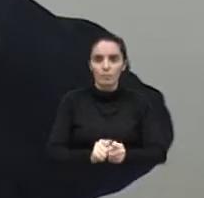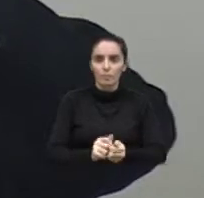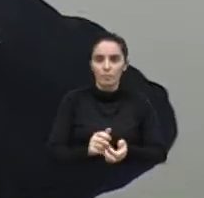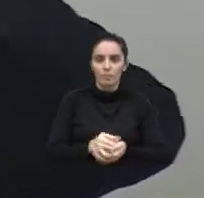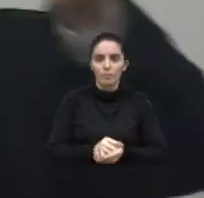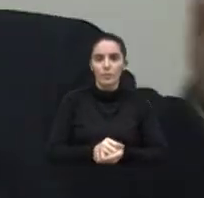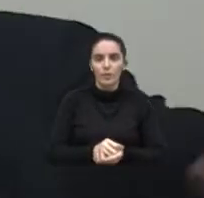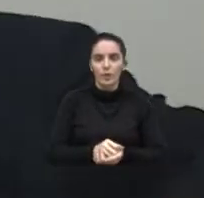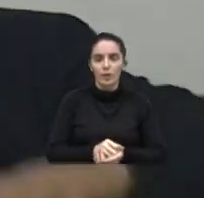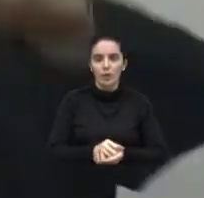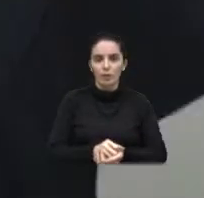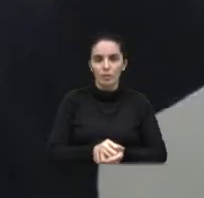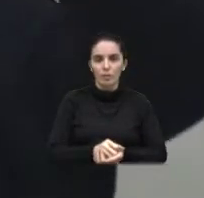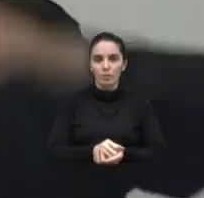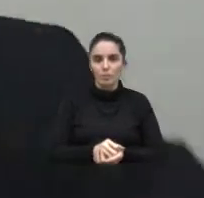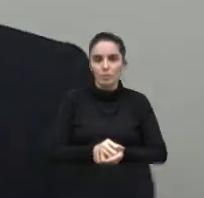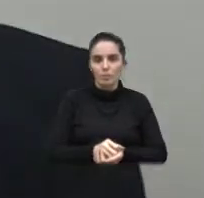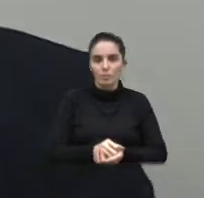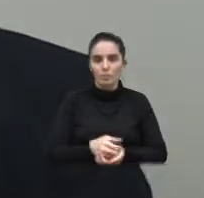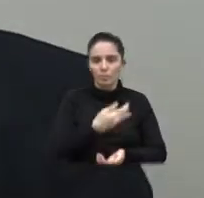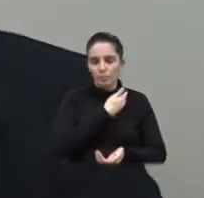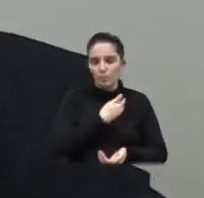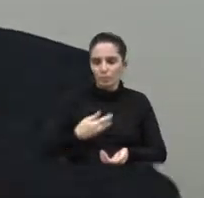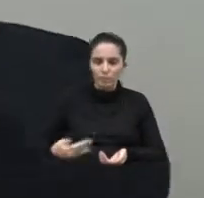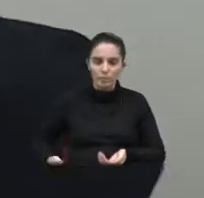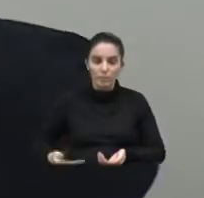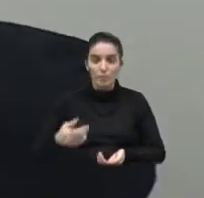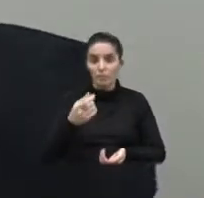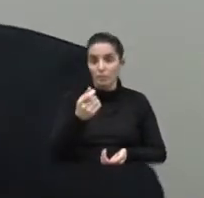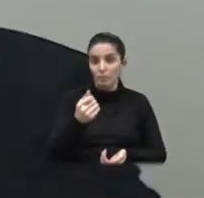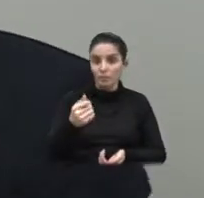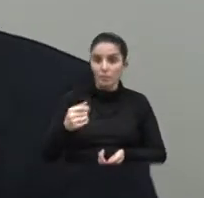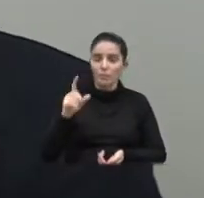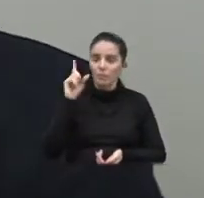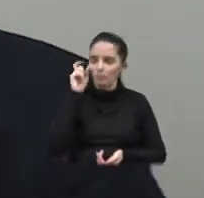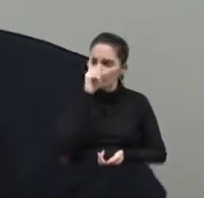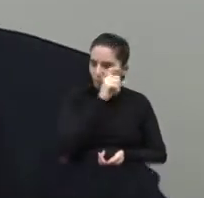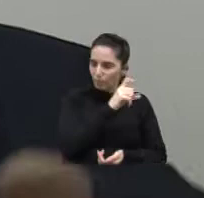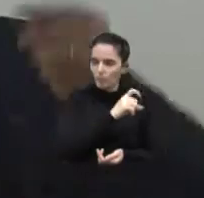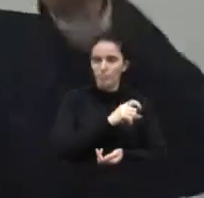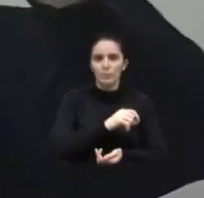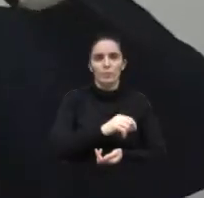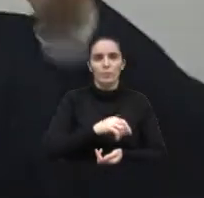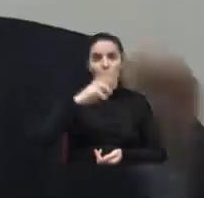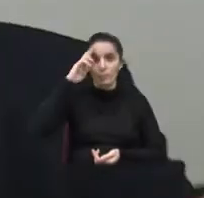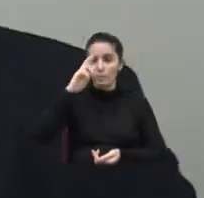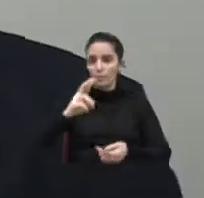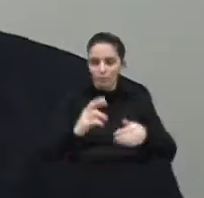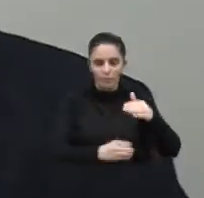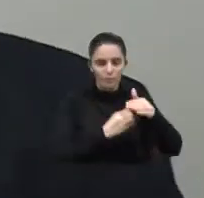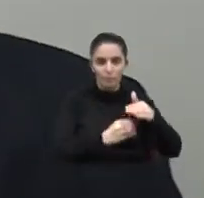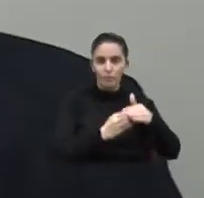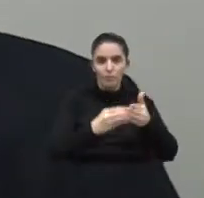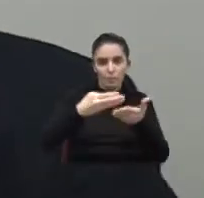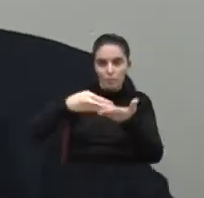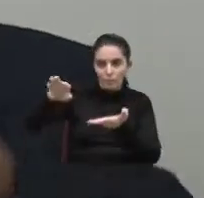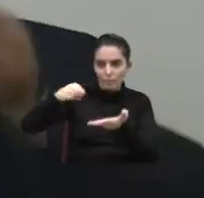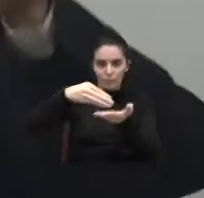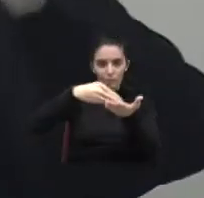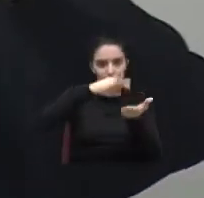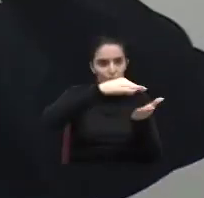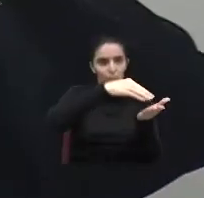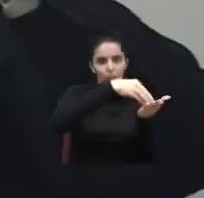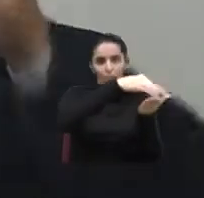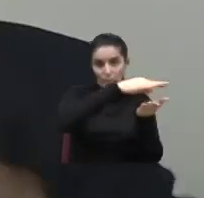esse mercado que oscila para baixo, para cima. Os empresários têm conversado, têm demitido muitos funcionários,